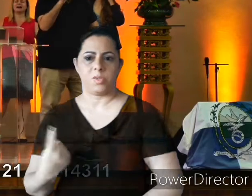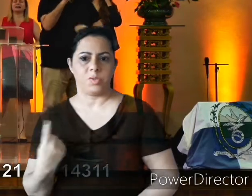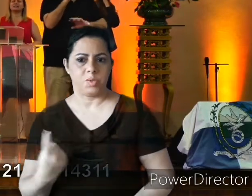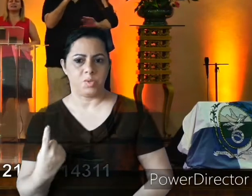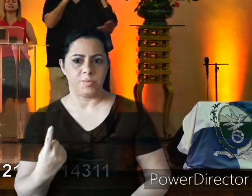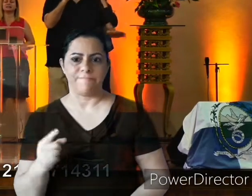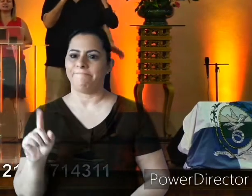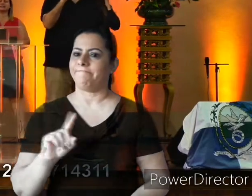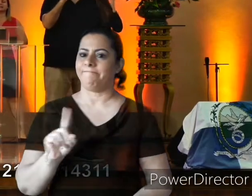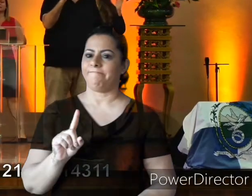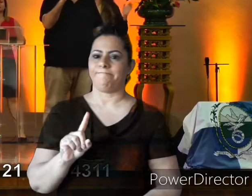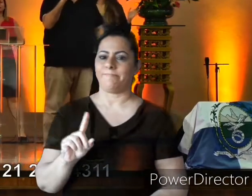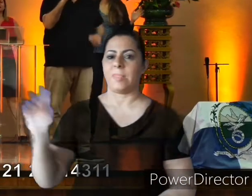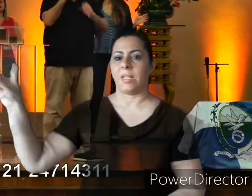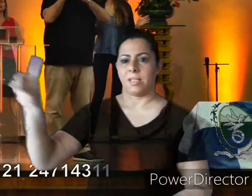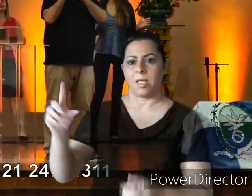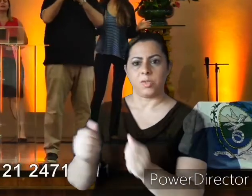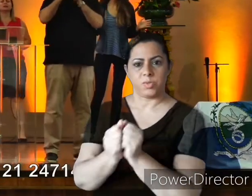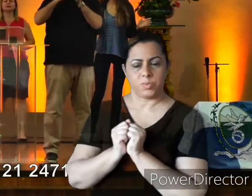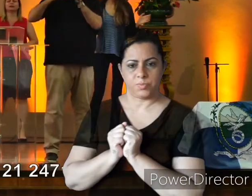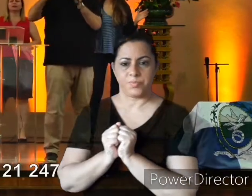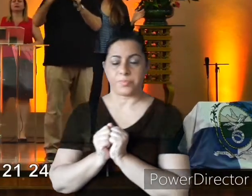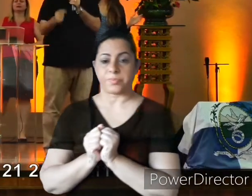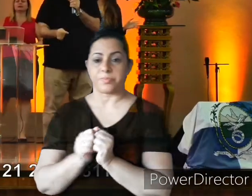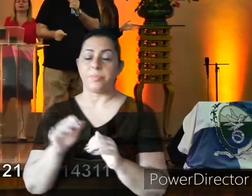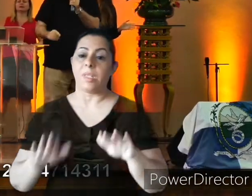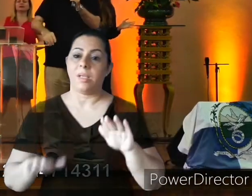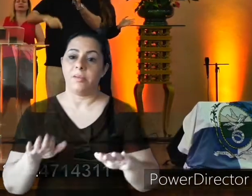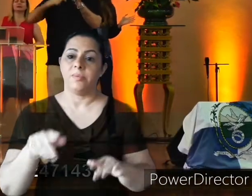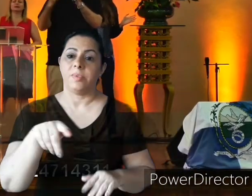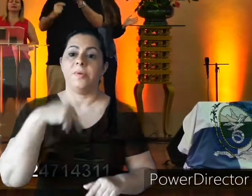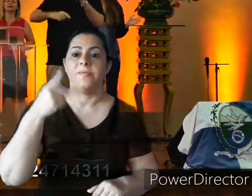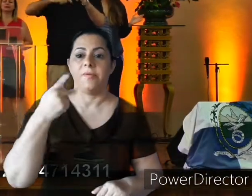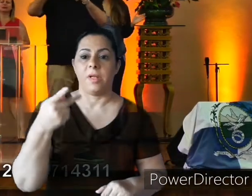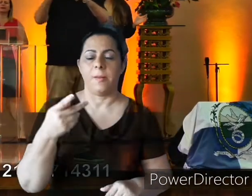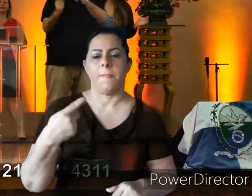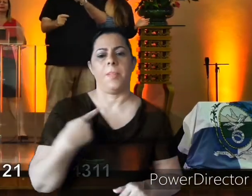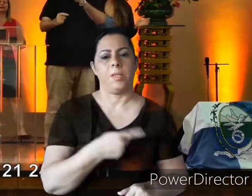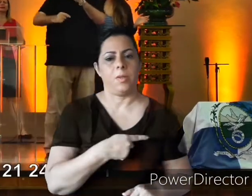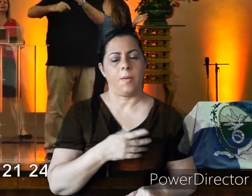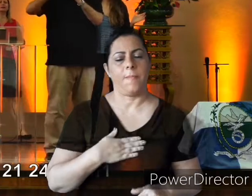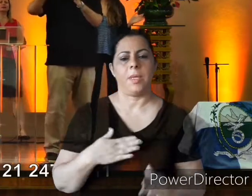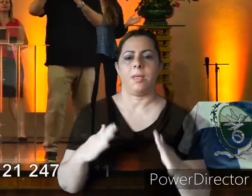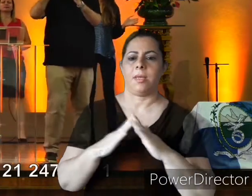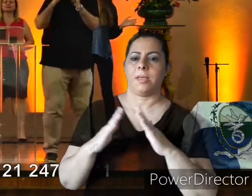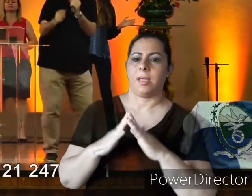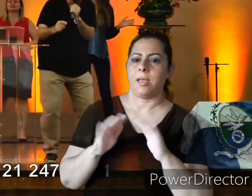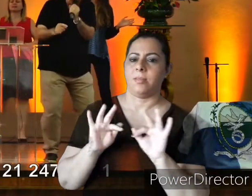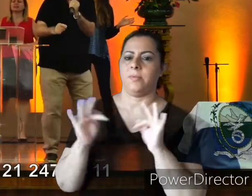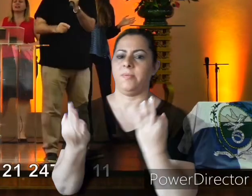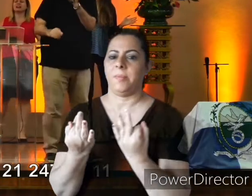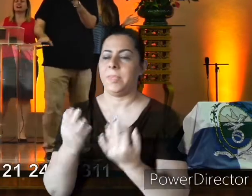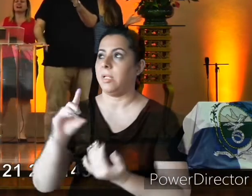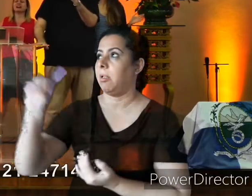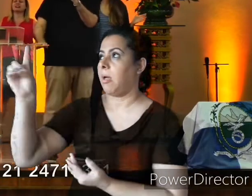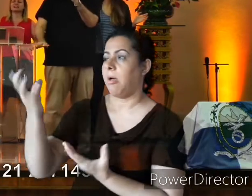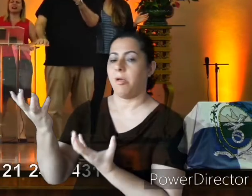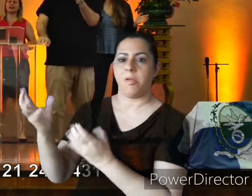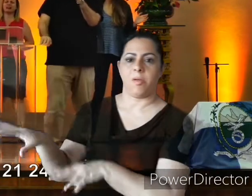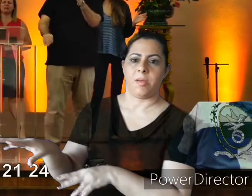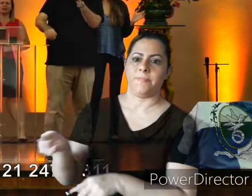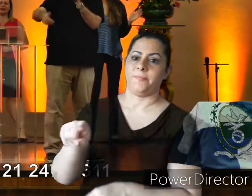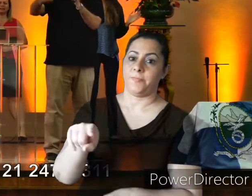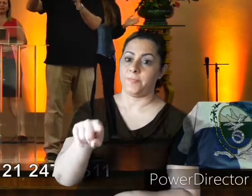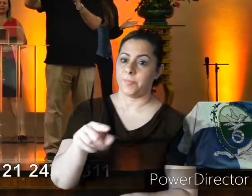medo, isso não é problema também, porque maior é o número daqueles que estão contigo nesse